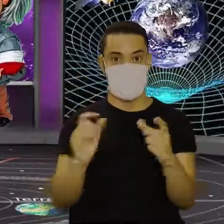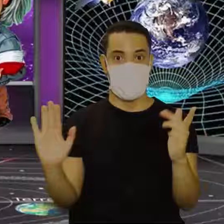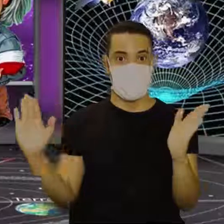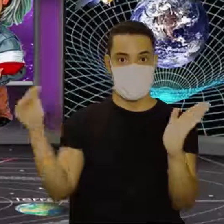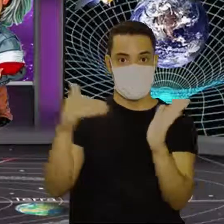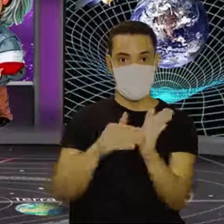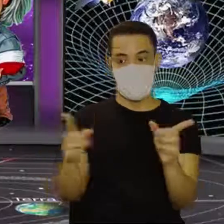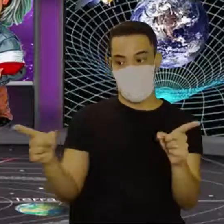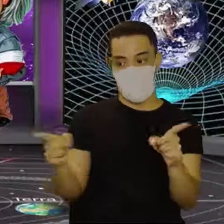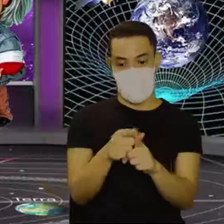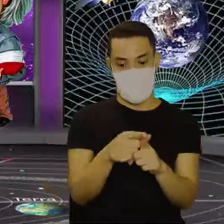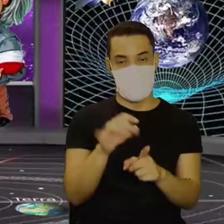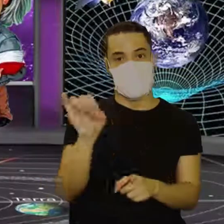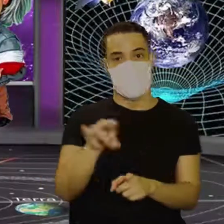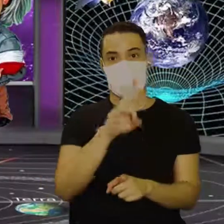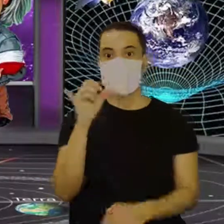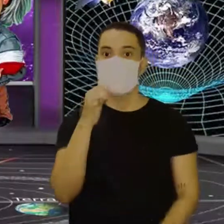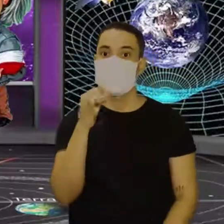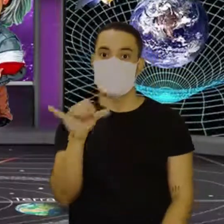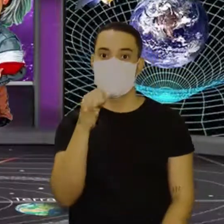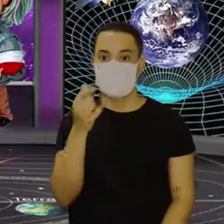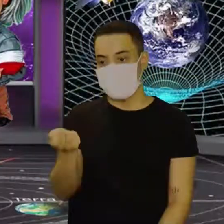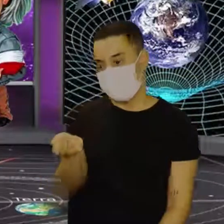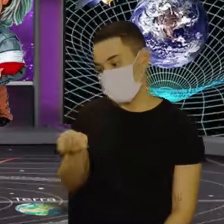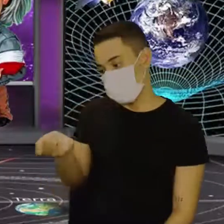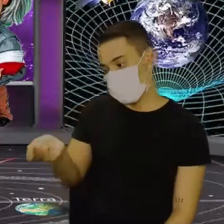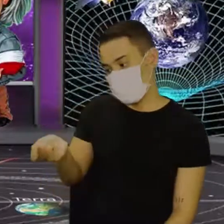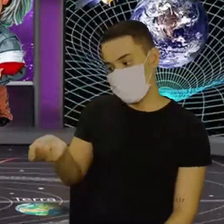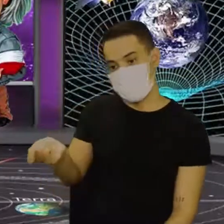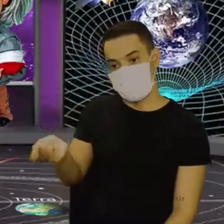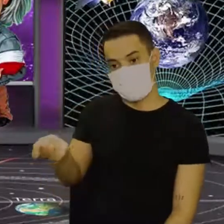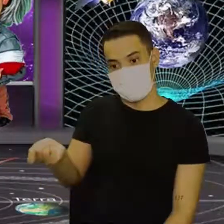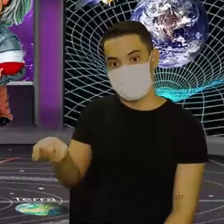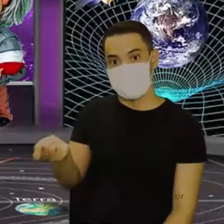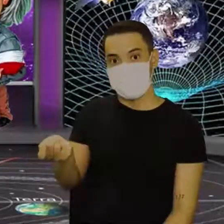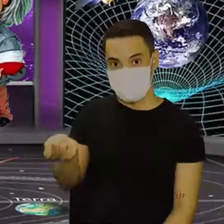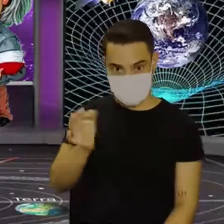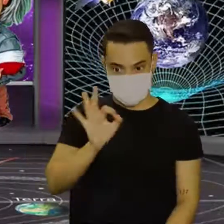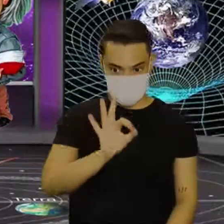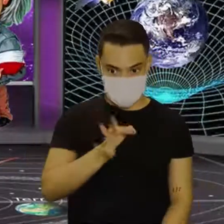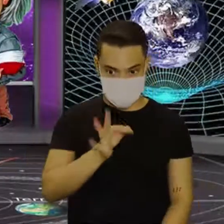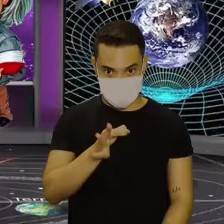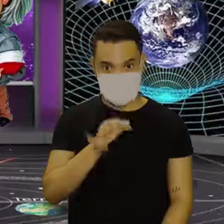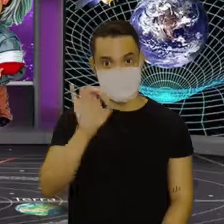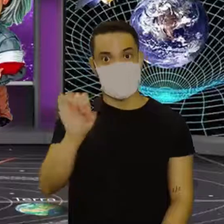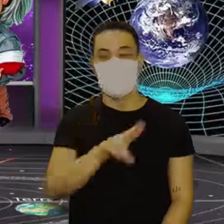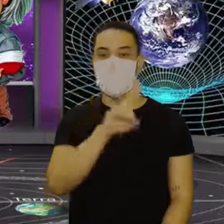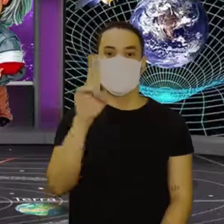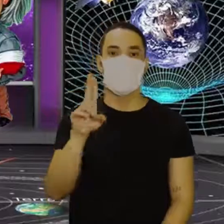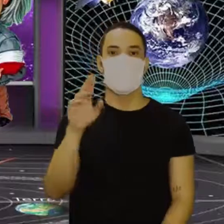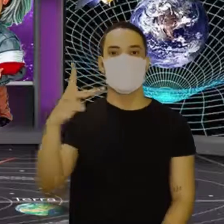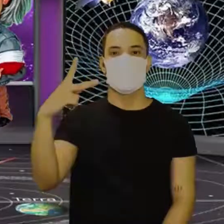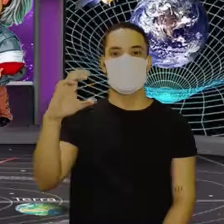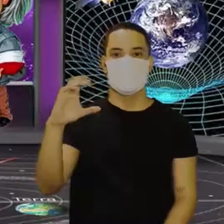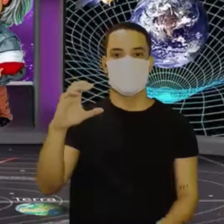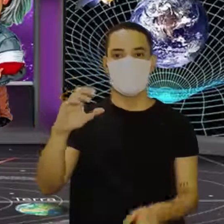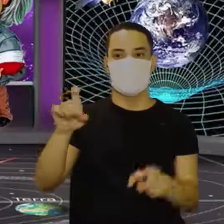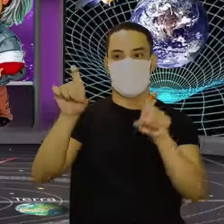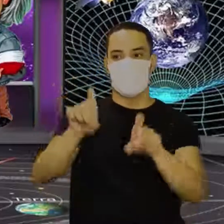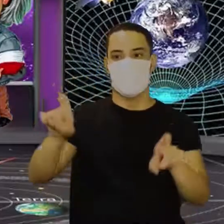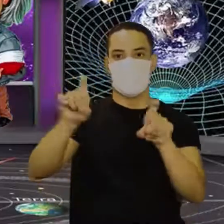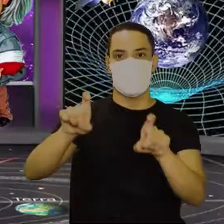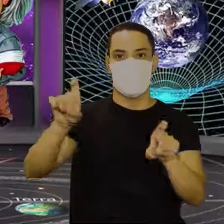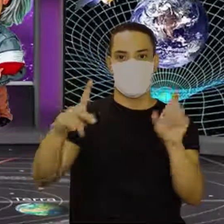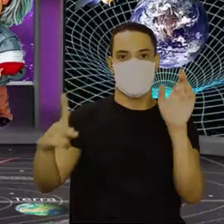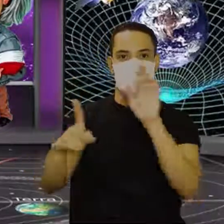descarregar, ou você usa na corrente elétrica, né? Coloca ali a corrente alternada. O PC que nós falamos, né? Computador